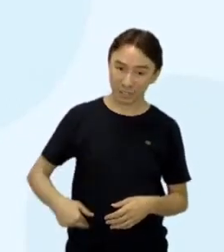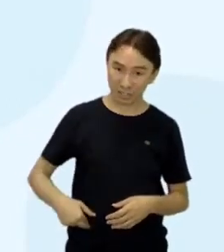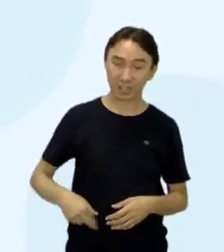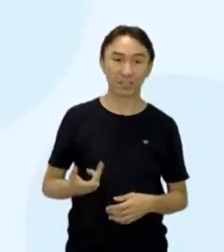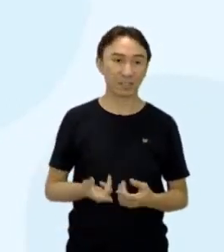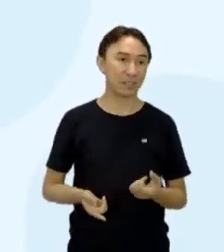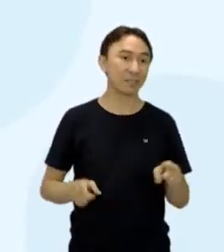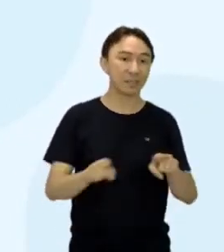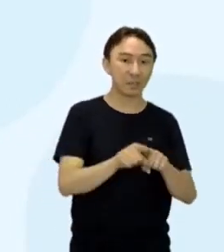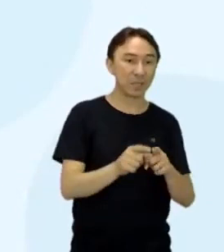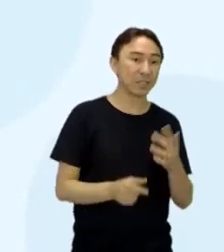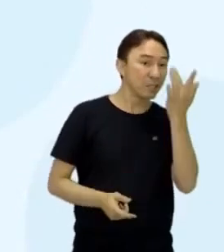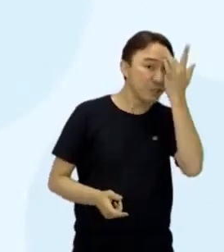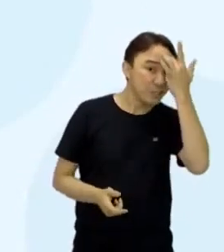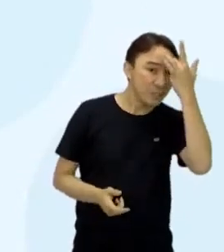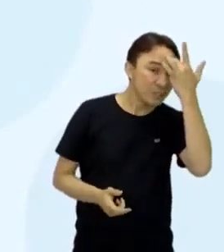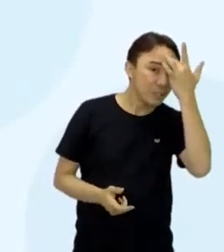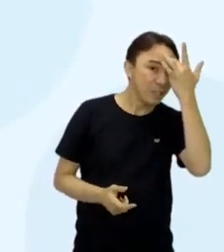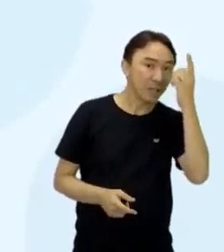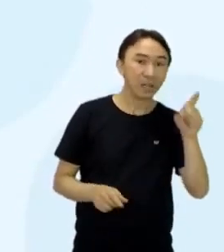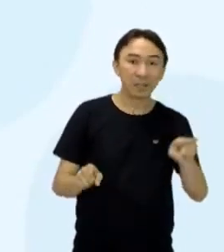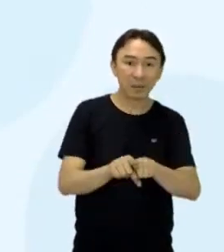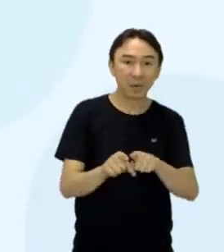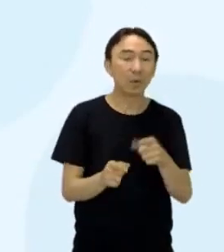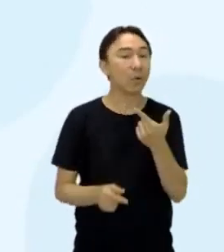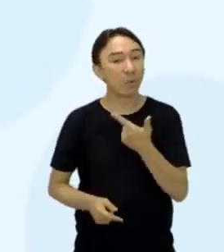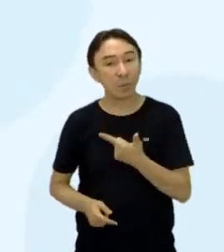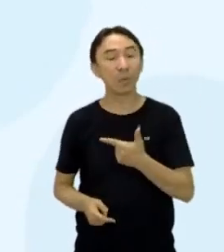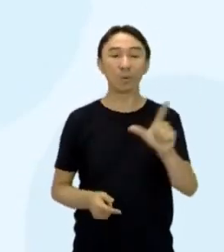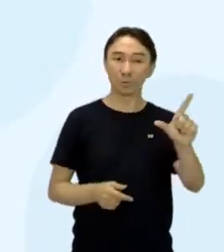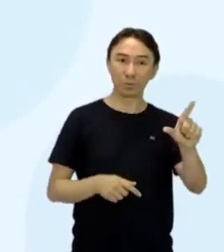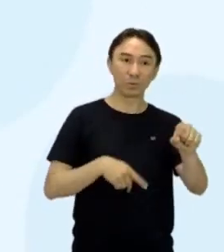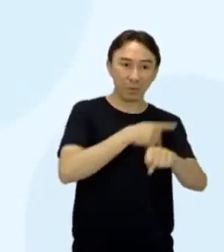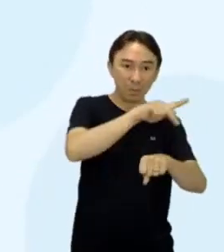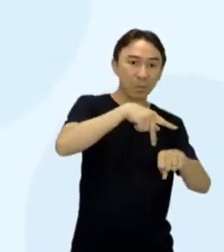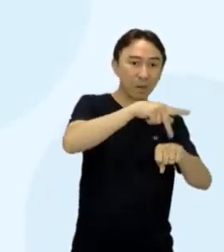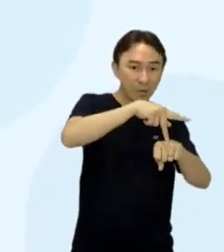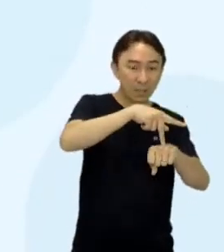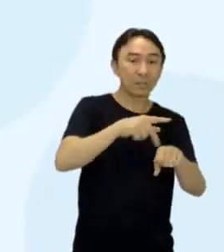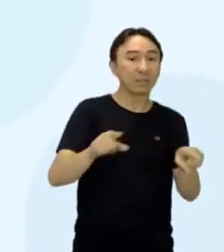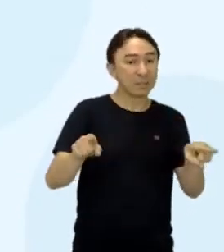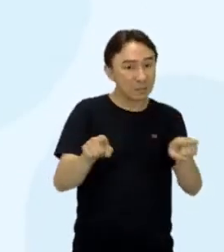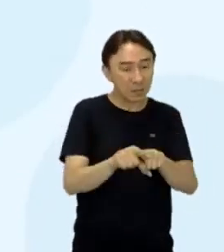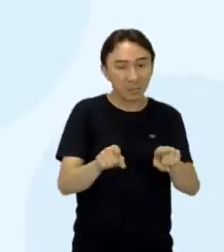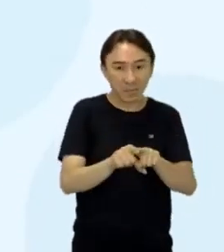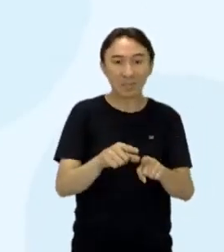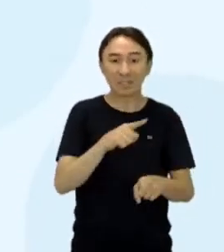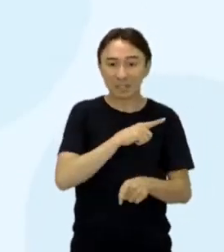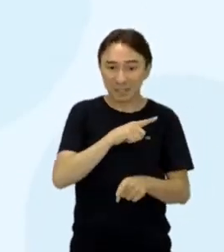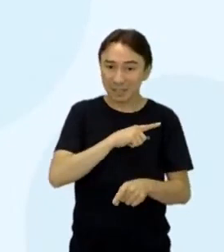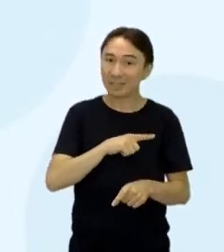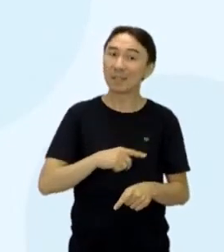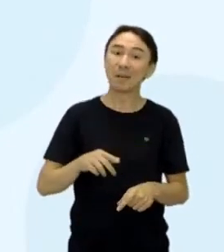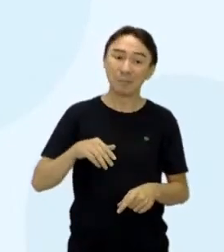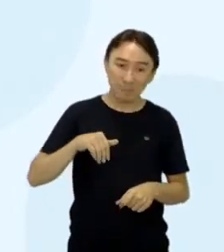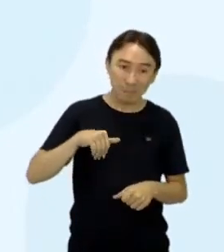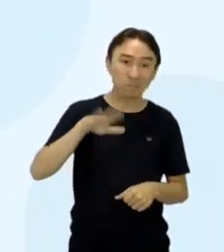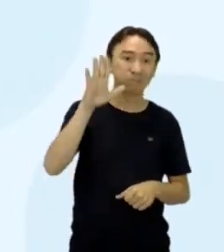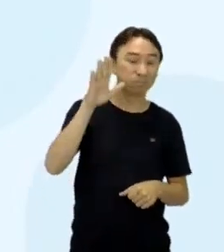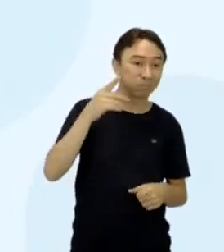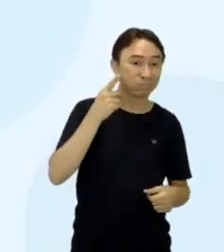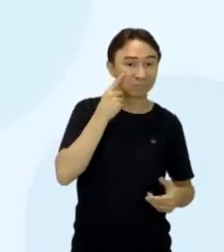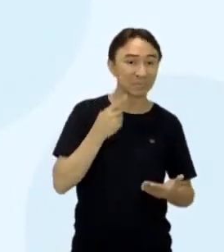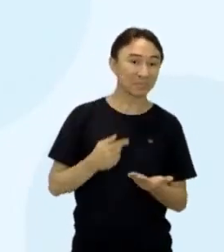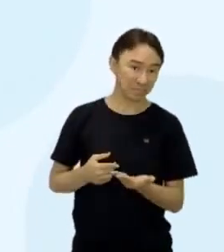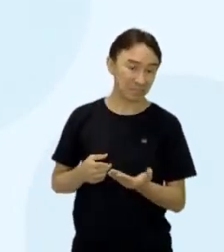com a Índia, mas tem outros países também que têm uma população, né, mais escura por causa dessa relação com a